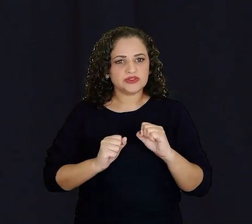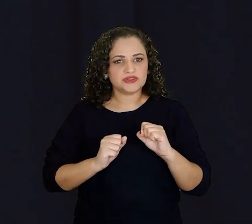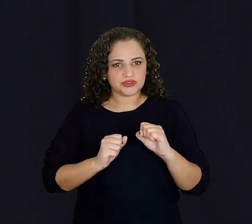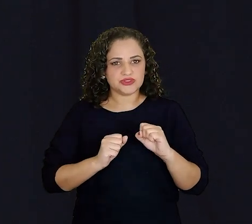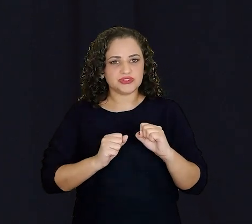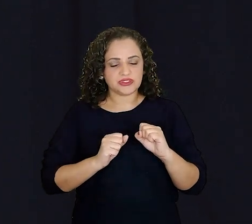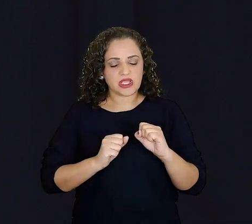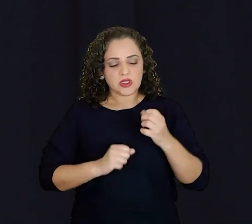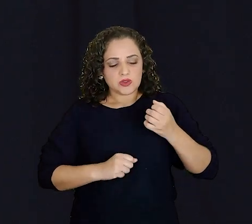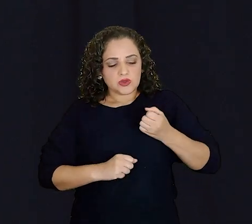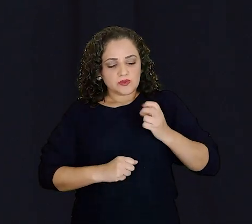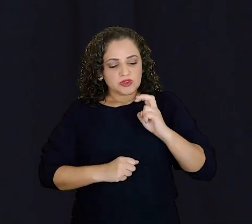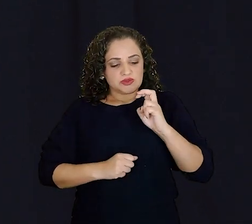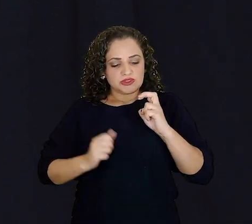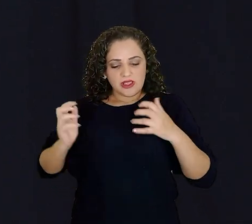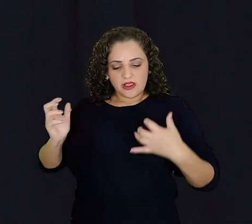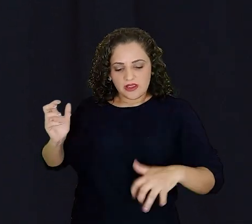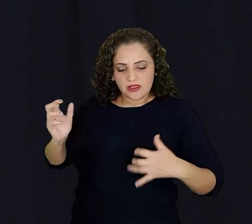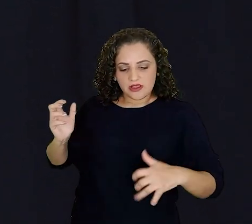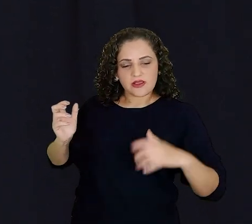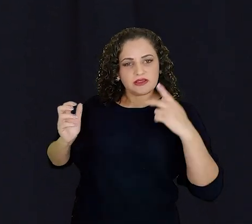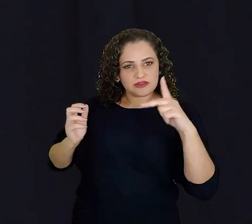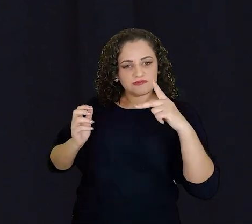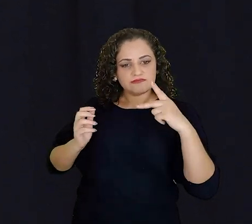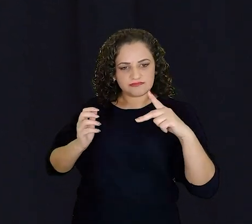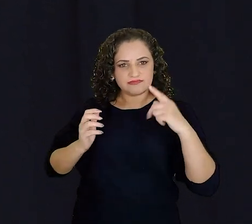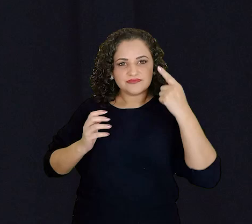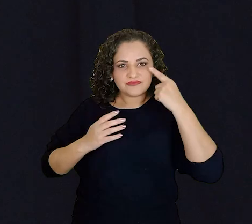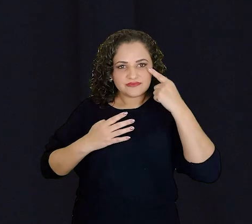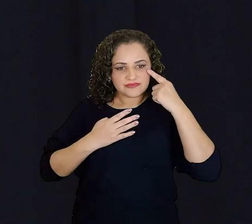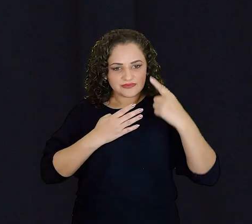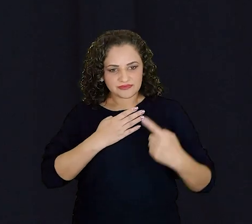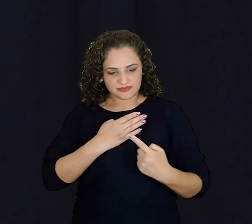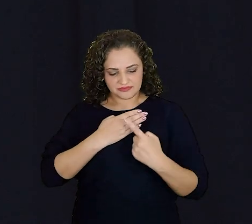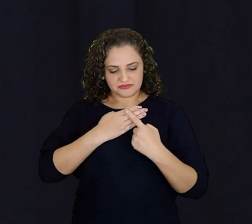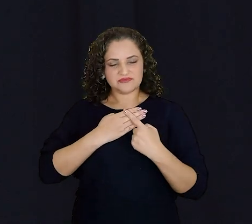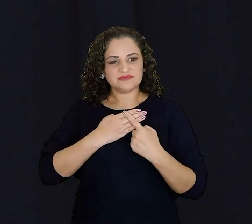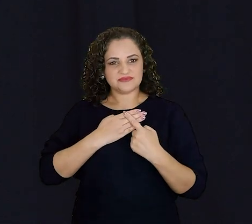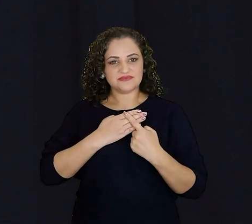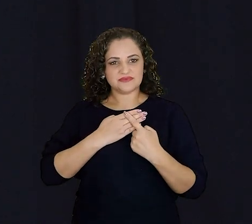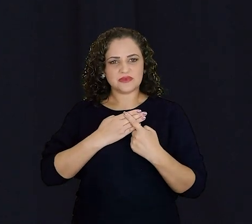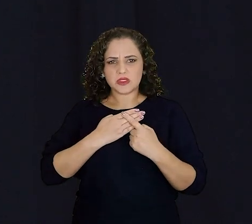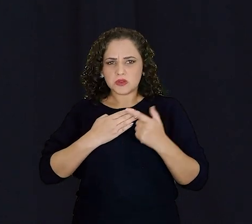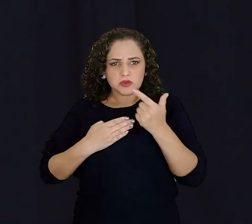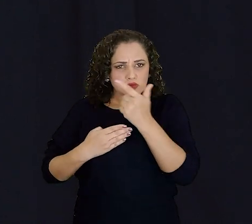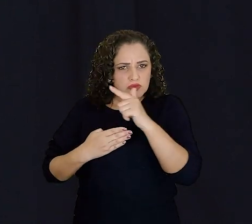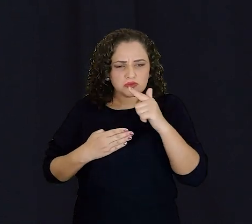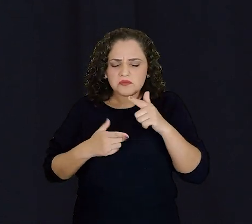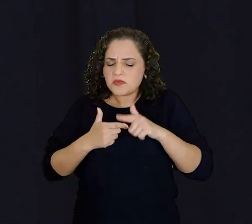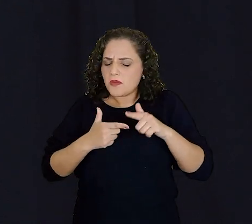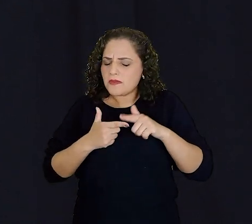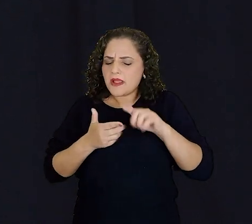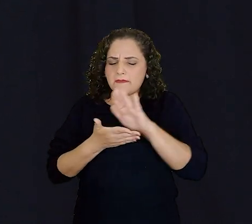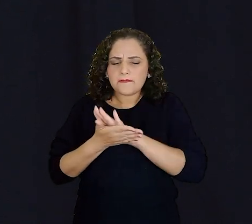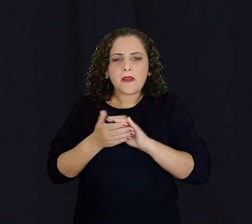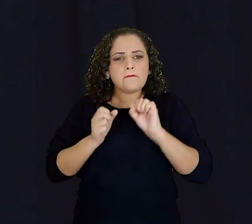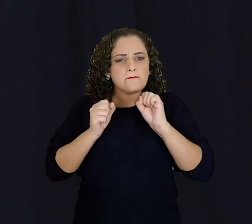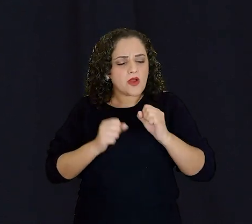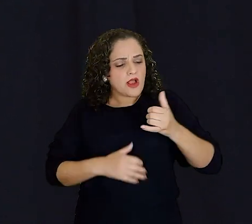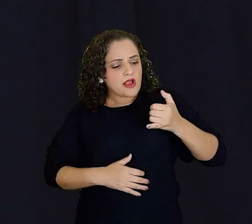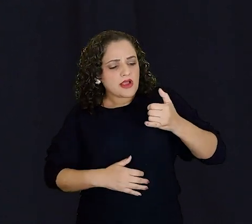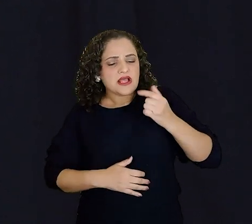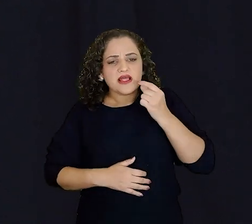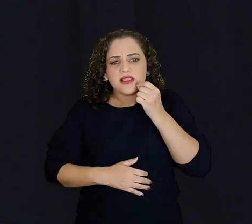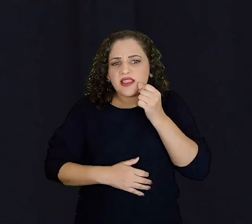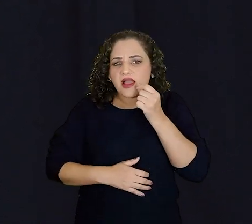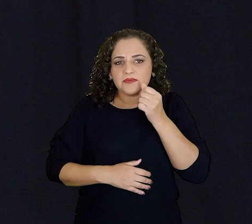violão. Se você não tiver um capotraste, não tem nenhum problema. É só você improvisar com um lápis ou uma